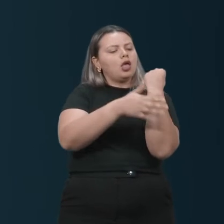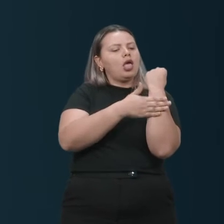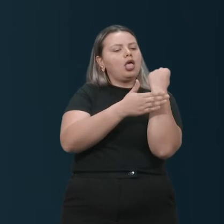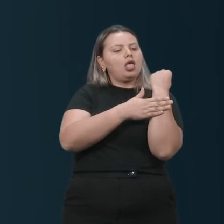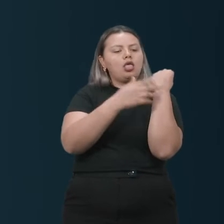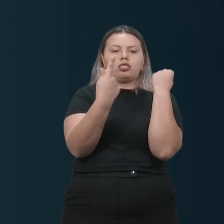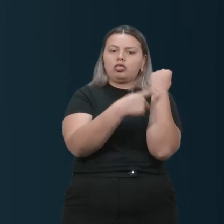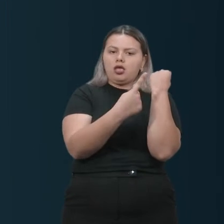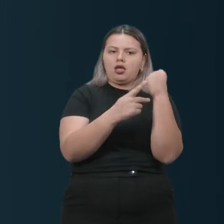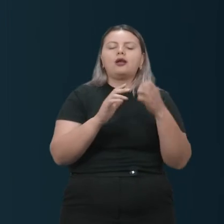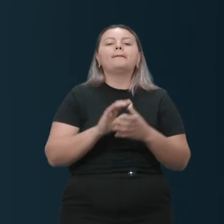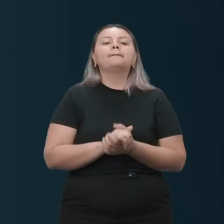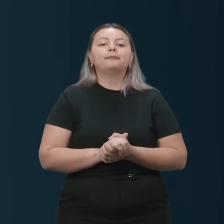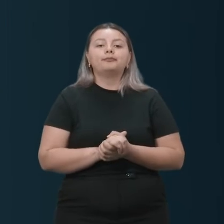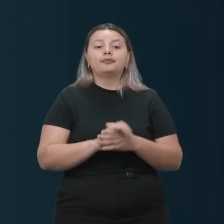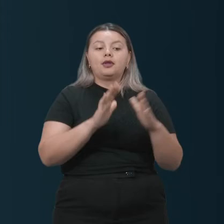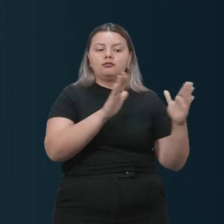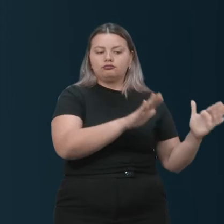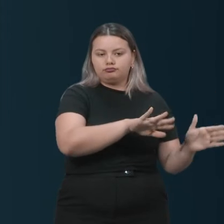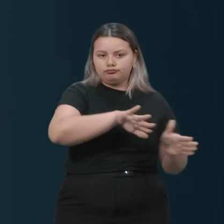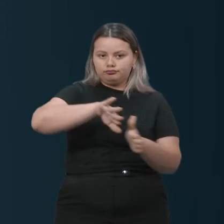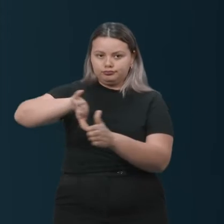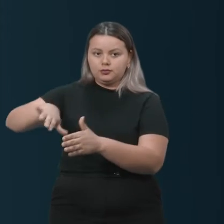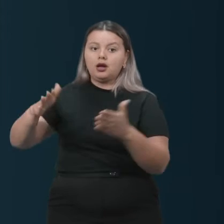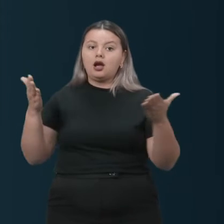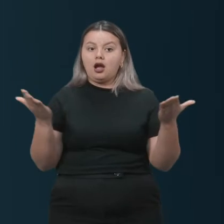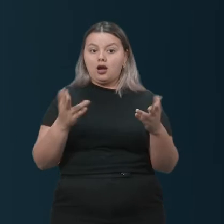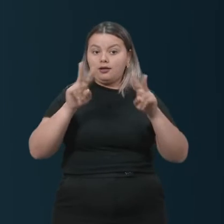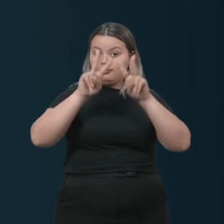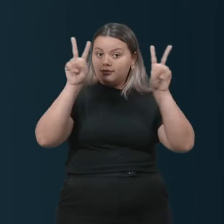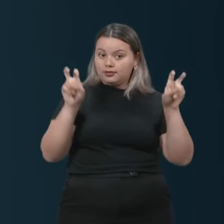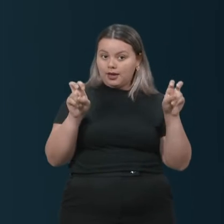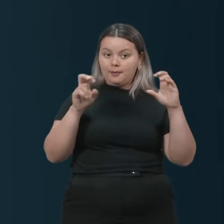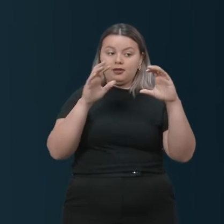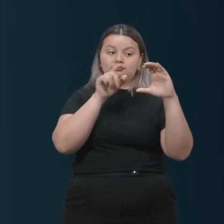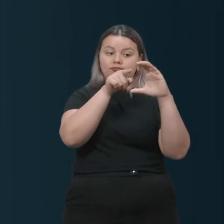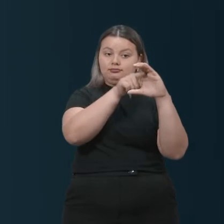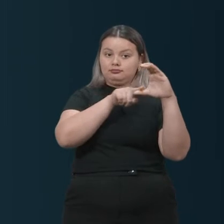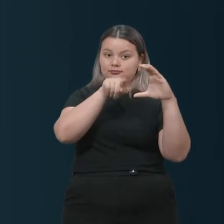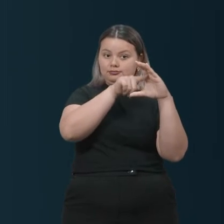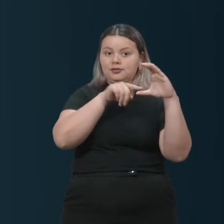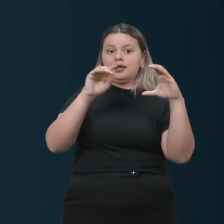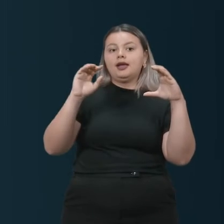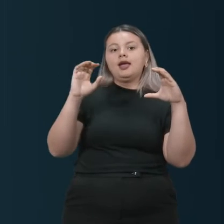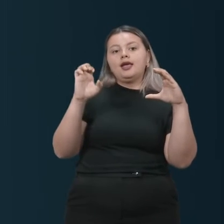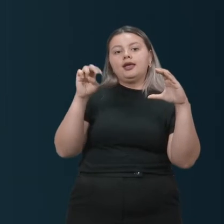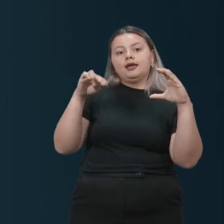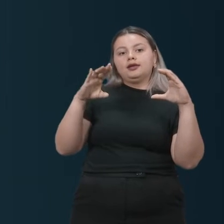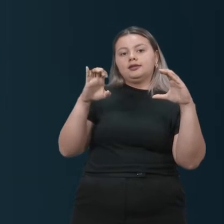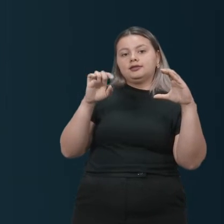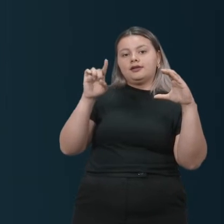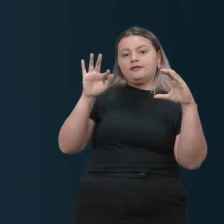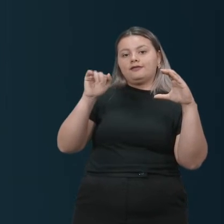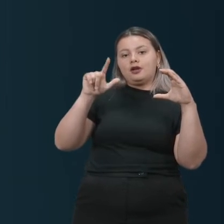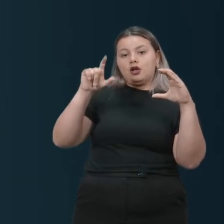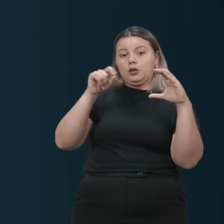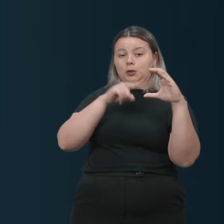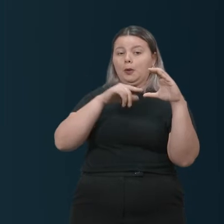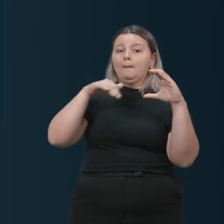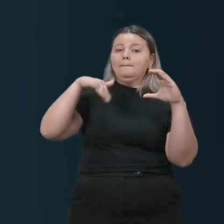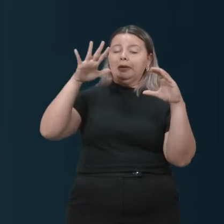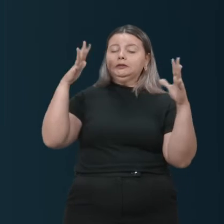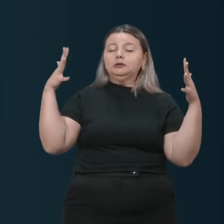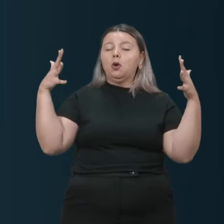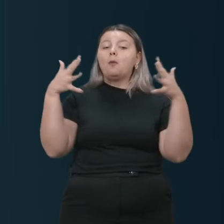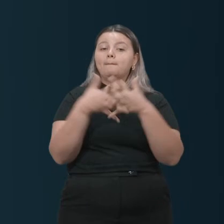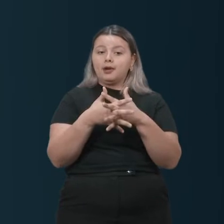é talvez a parte mais complexa do sistema nervoso central. Ele representa todo o tecido nervoso